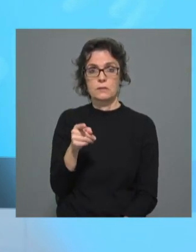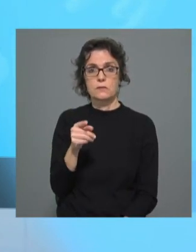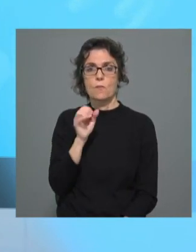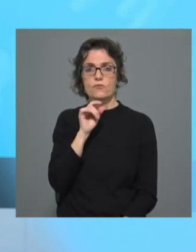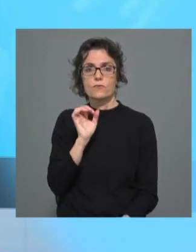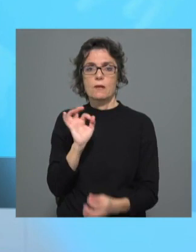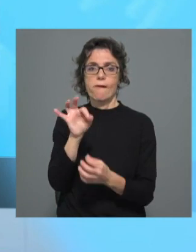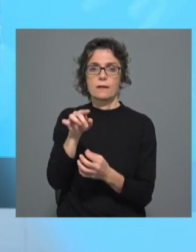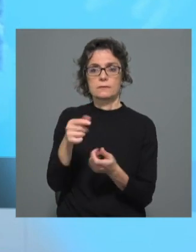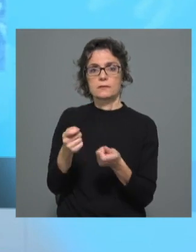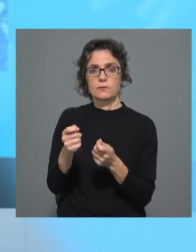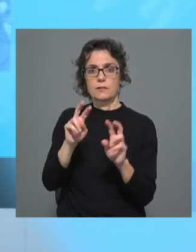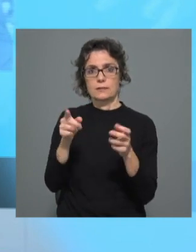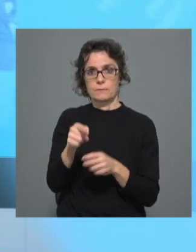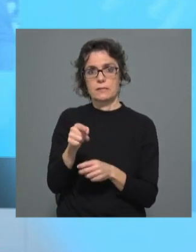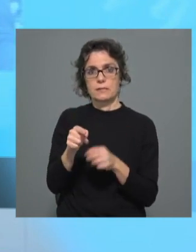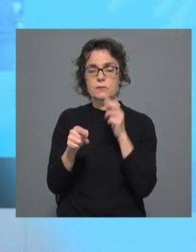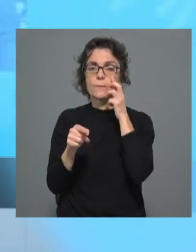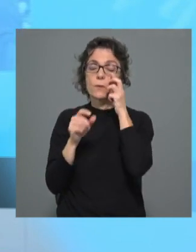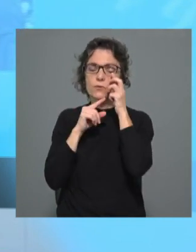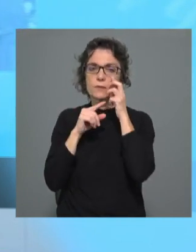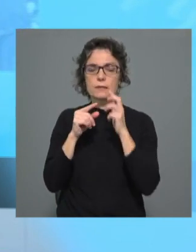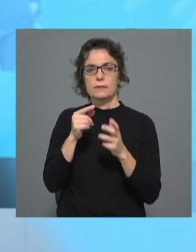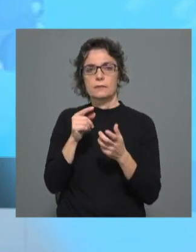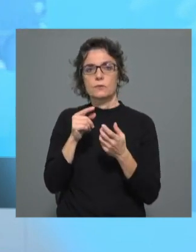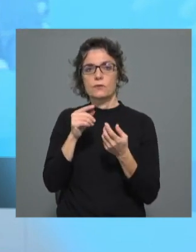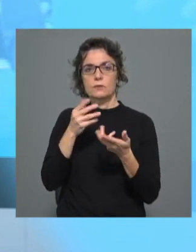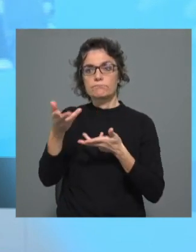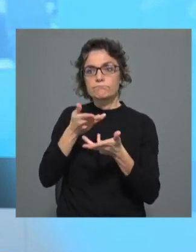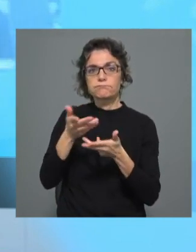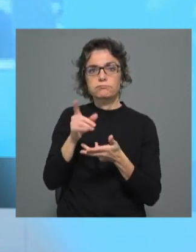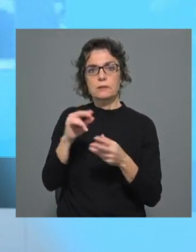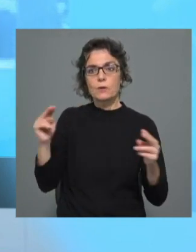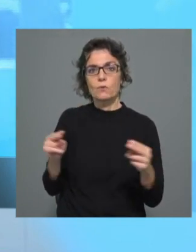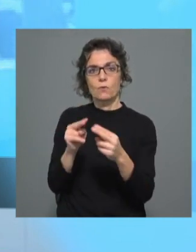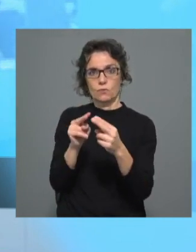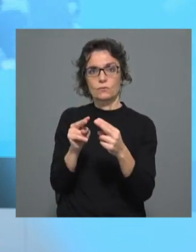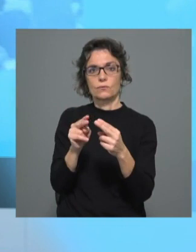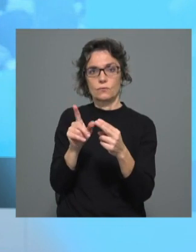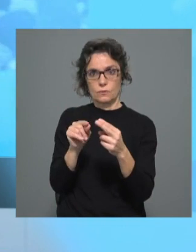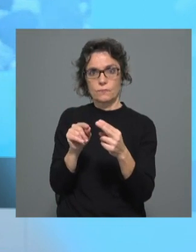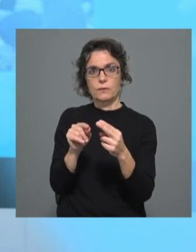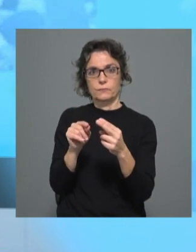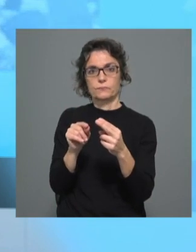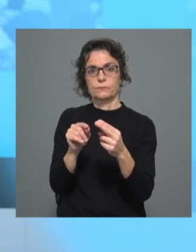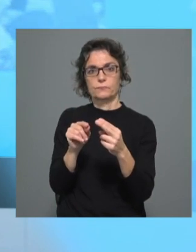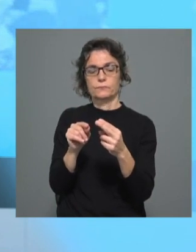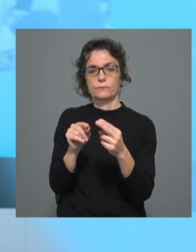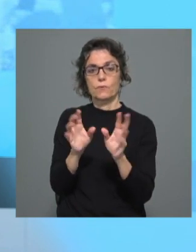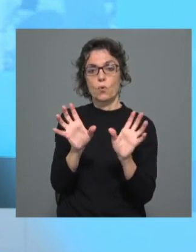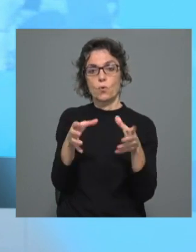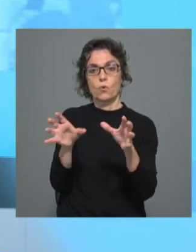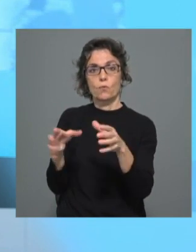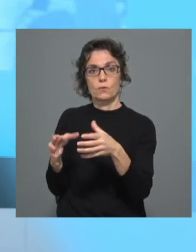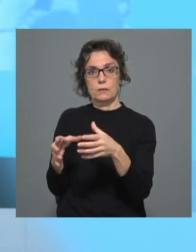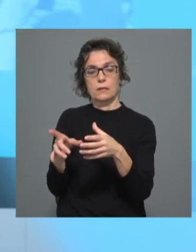na organização deste tema. Existirão ocasiões efetivas de encontro e as várias comunidades